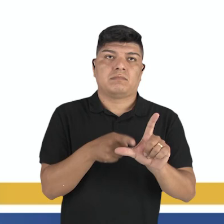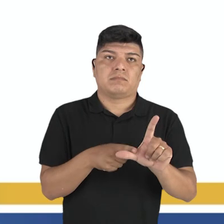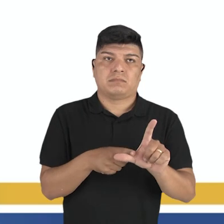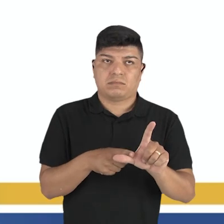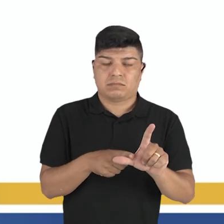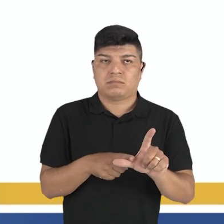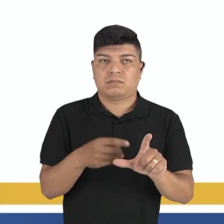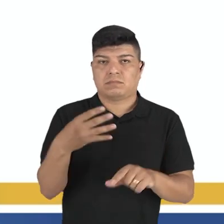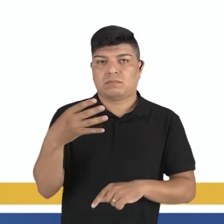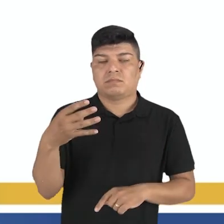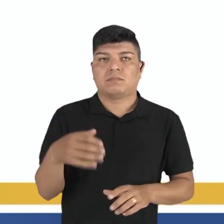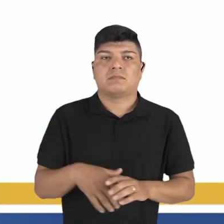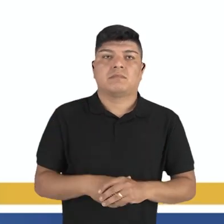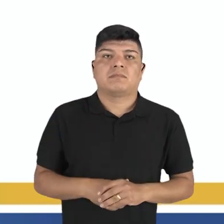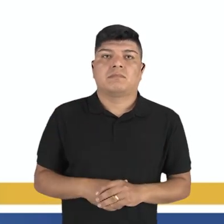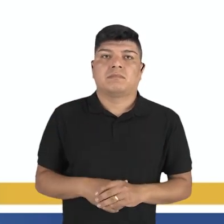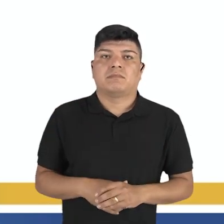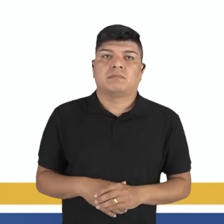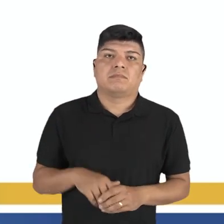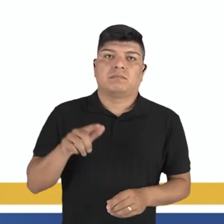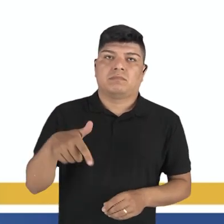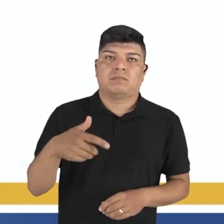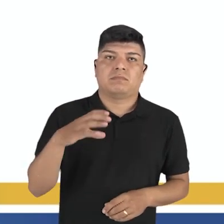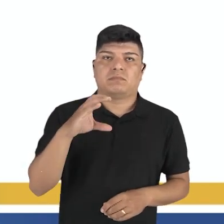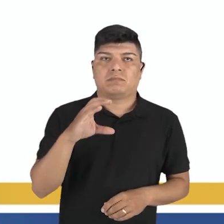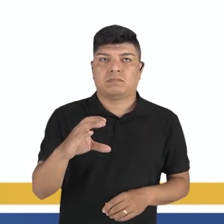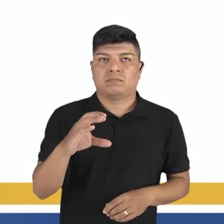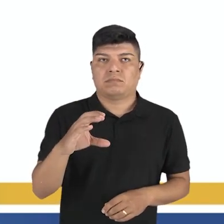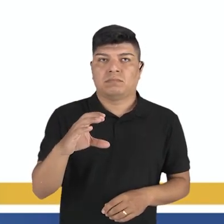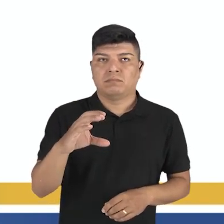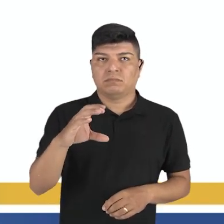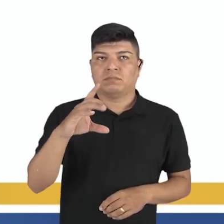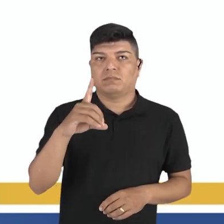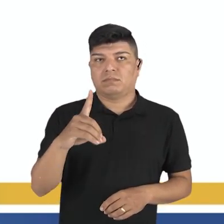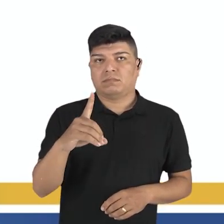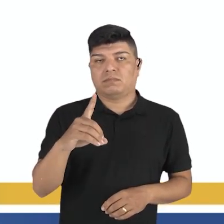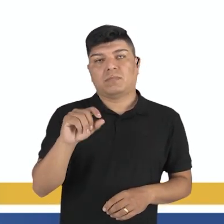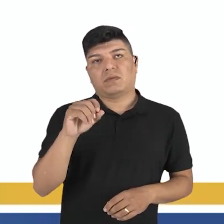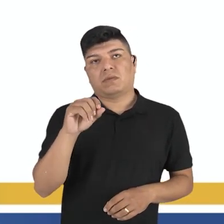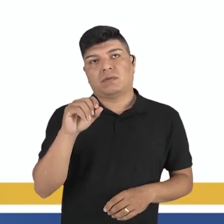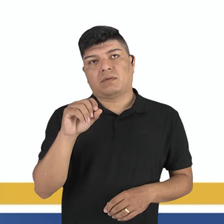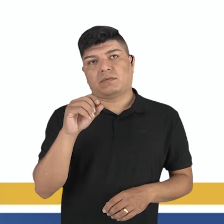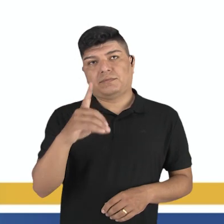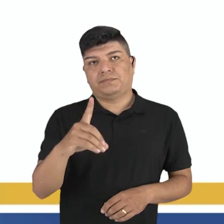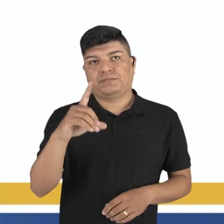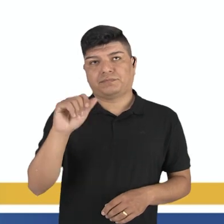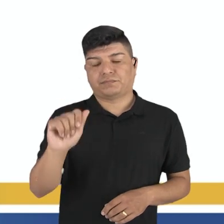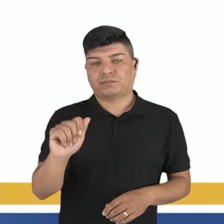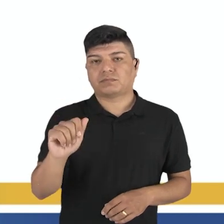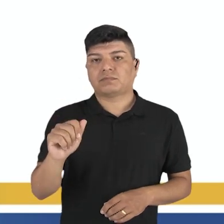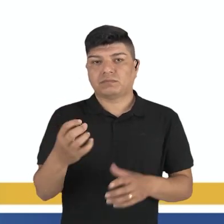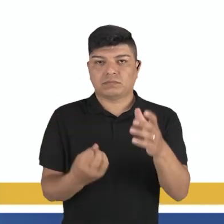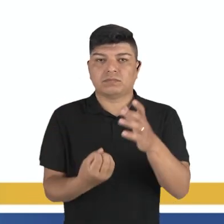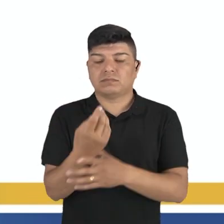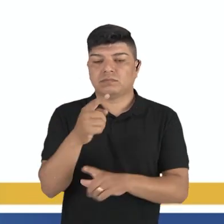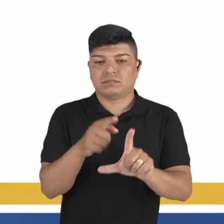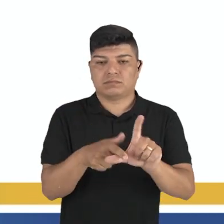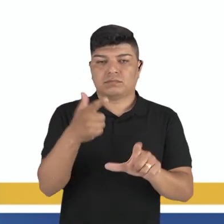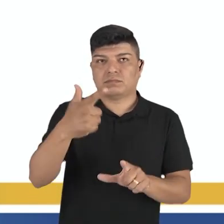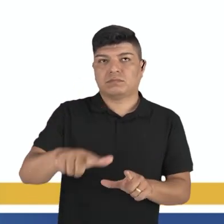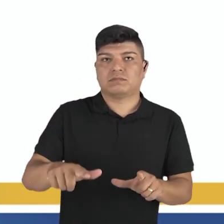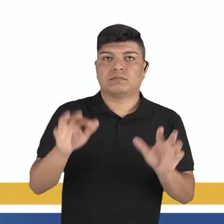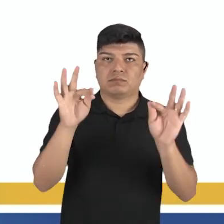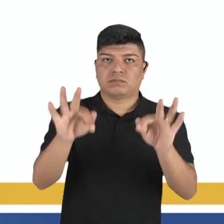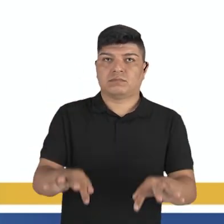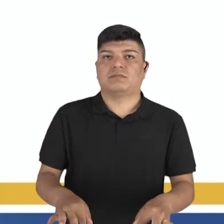do quarto ângulo. Depois eu tenho os lados C', o D e o A, formando os lados de mais um ângulo. E